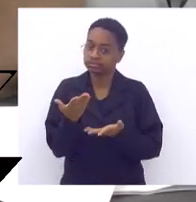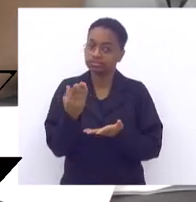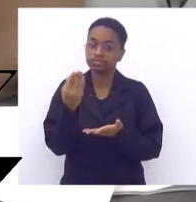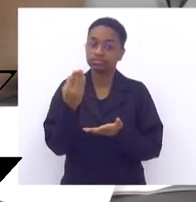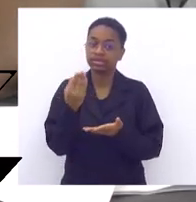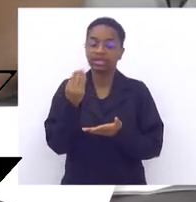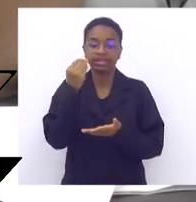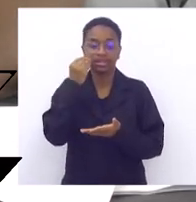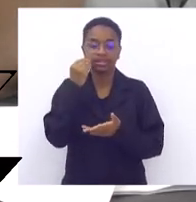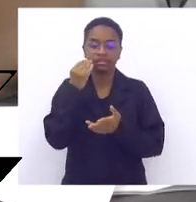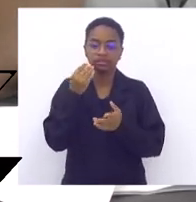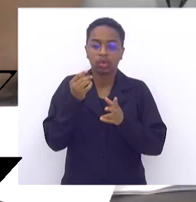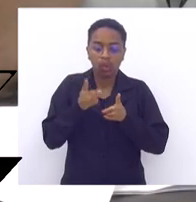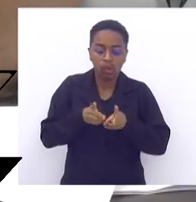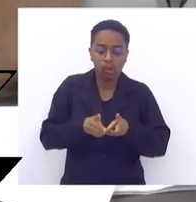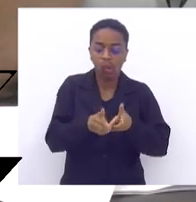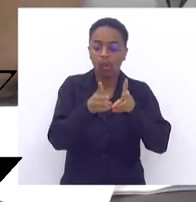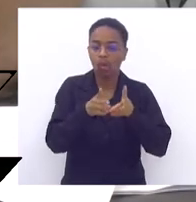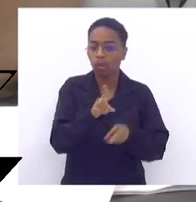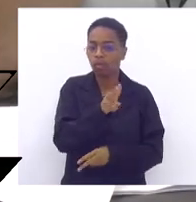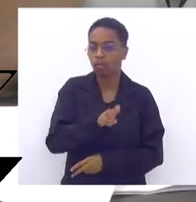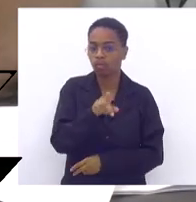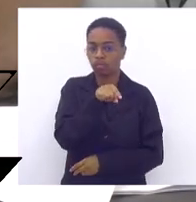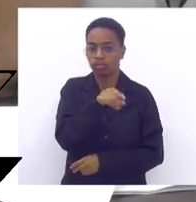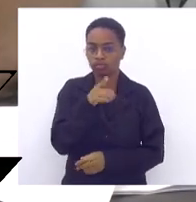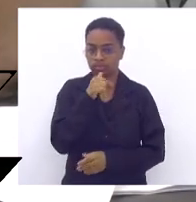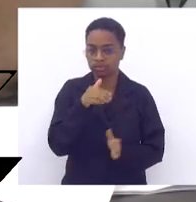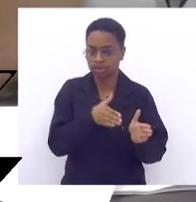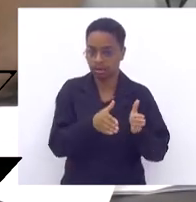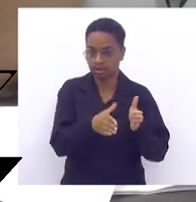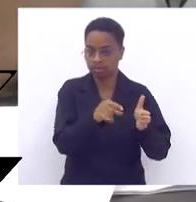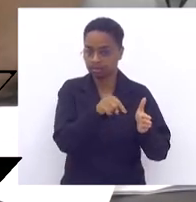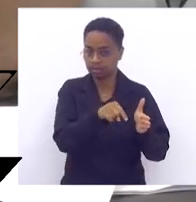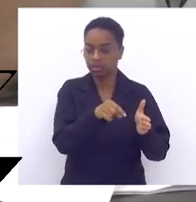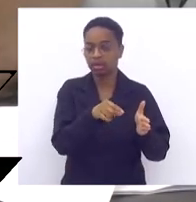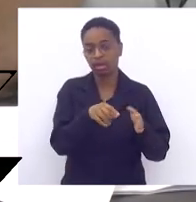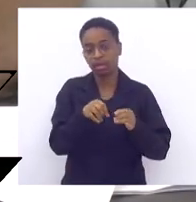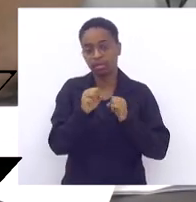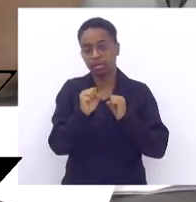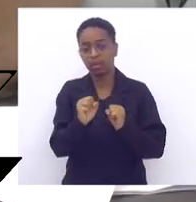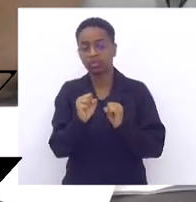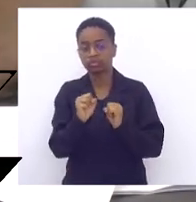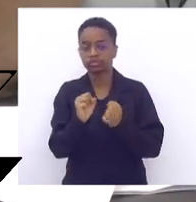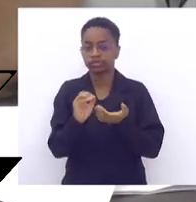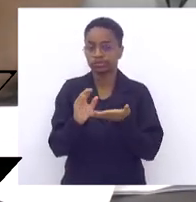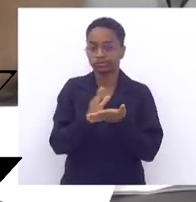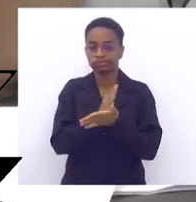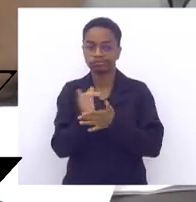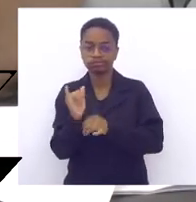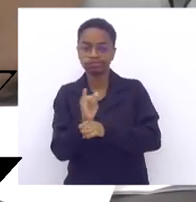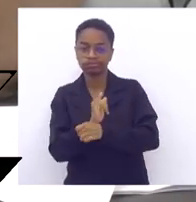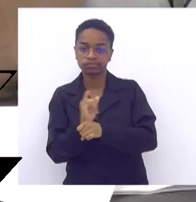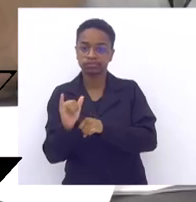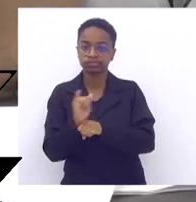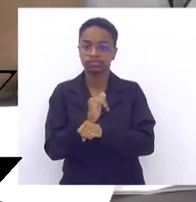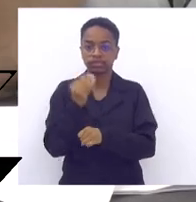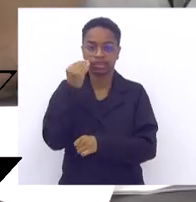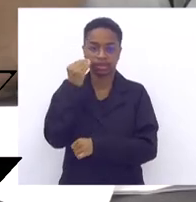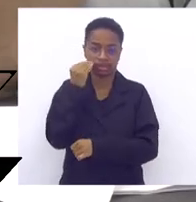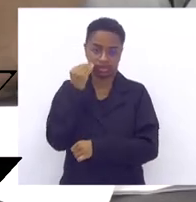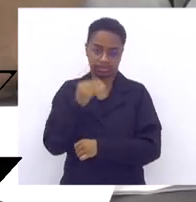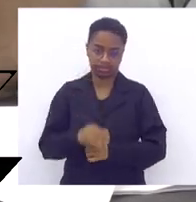vários tipos de uso, eu posso considerar algumas medidas, deputado Carlinhos do